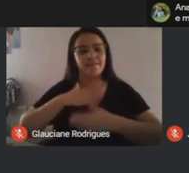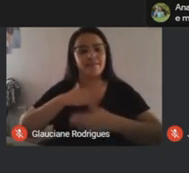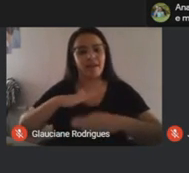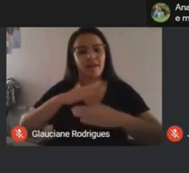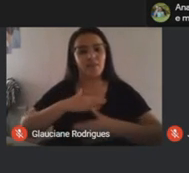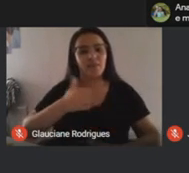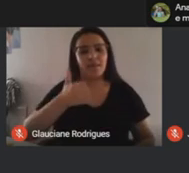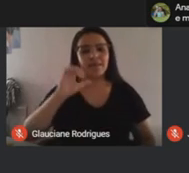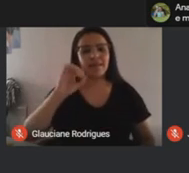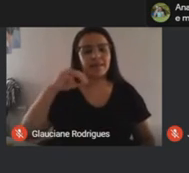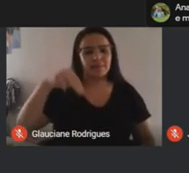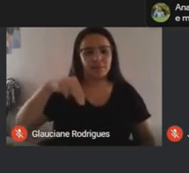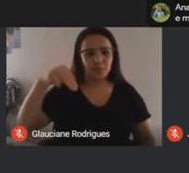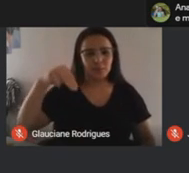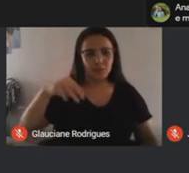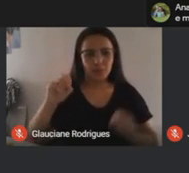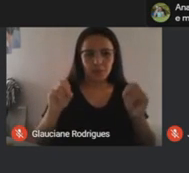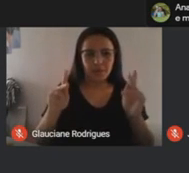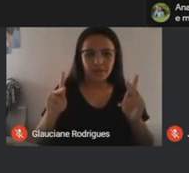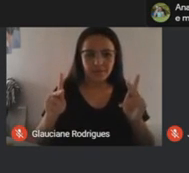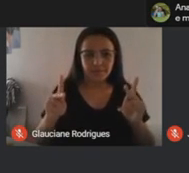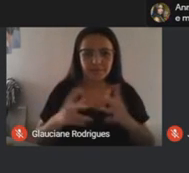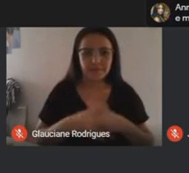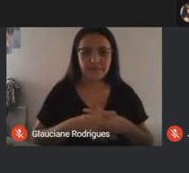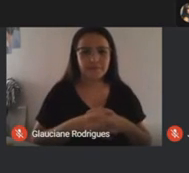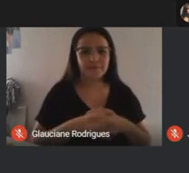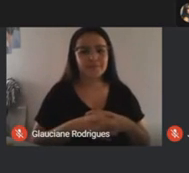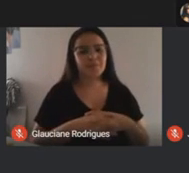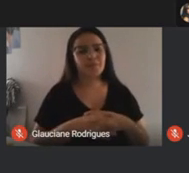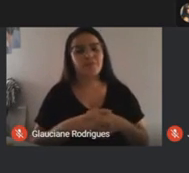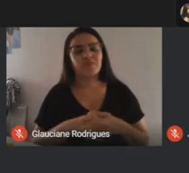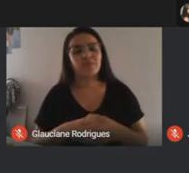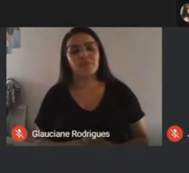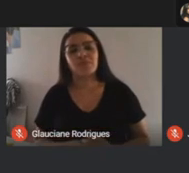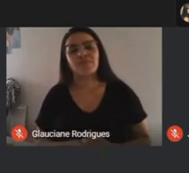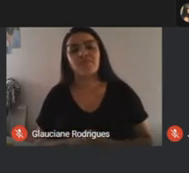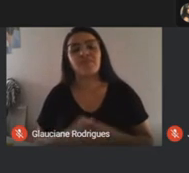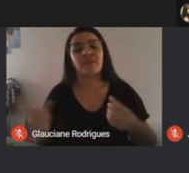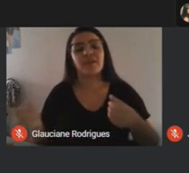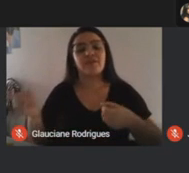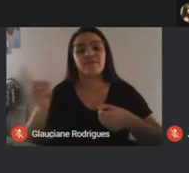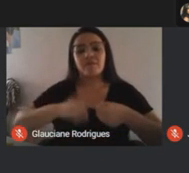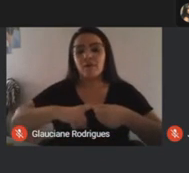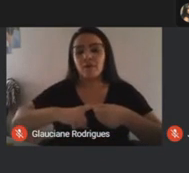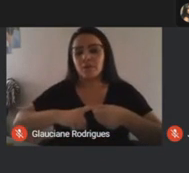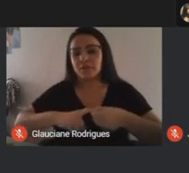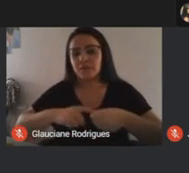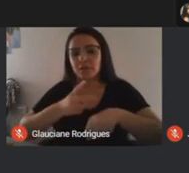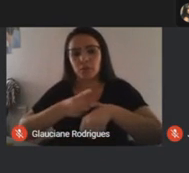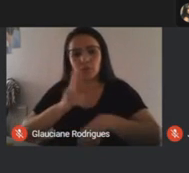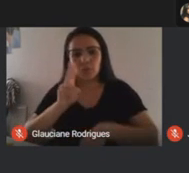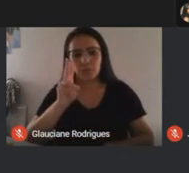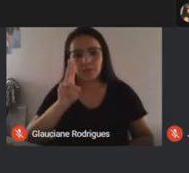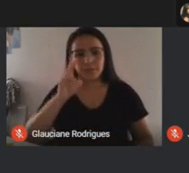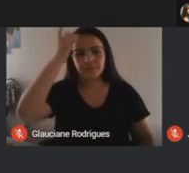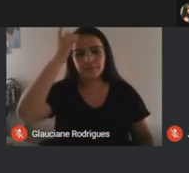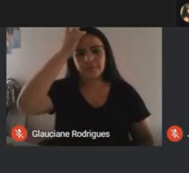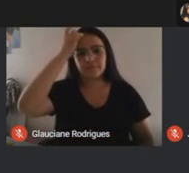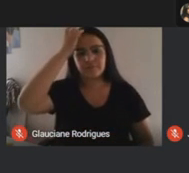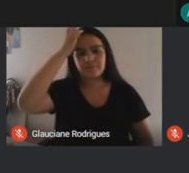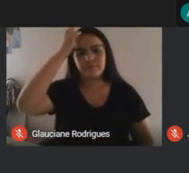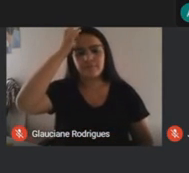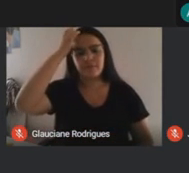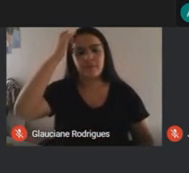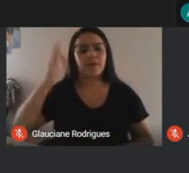minutinhos, certo? E a gente volta 2 horas. Aí eu quero só situar vocês que parece que tem